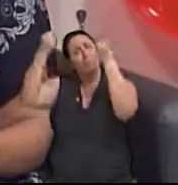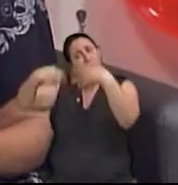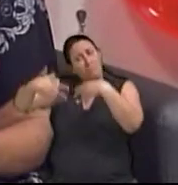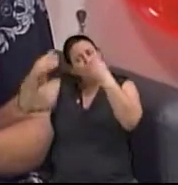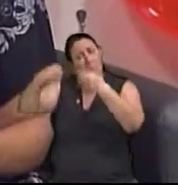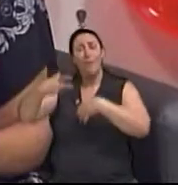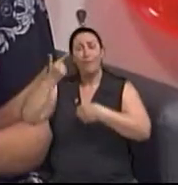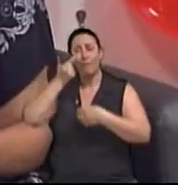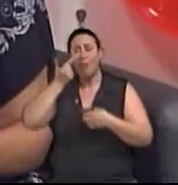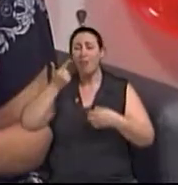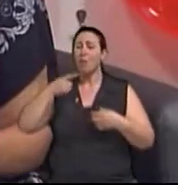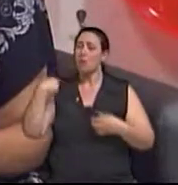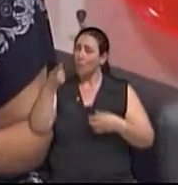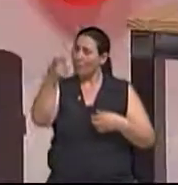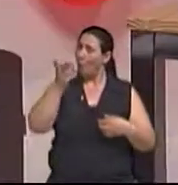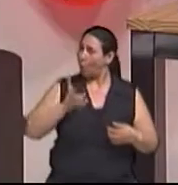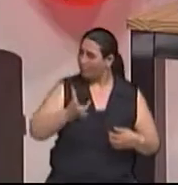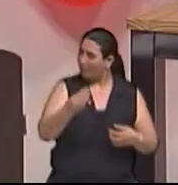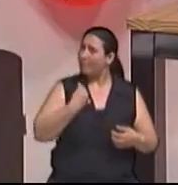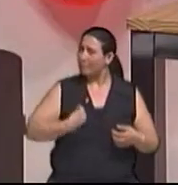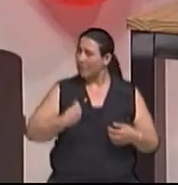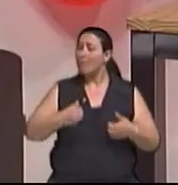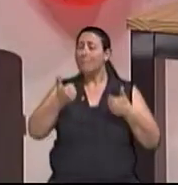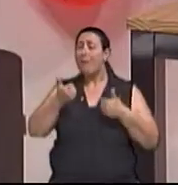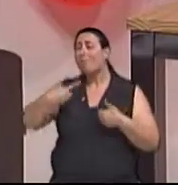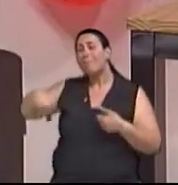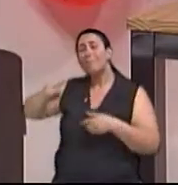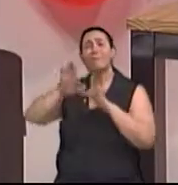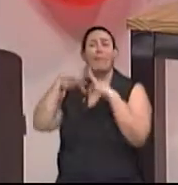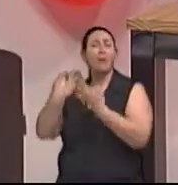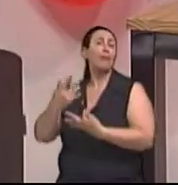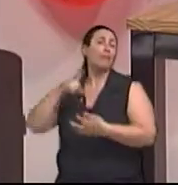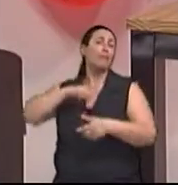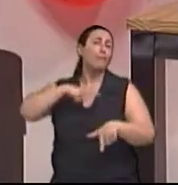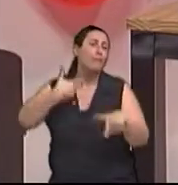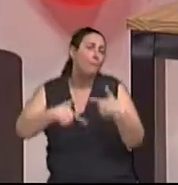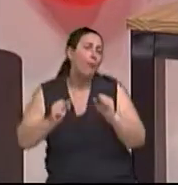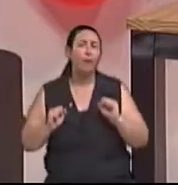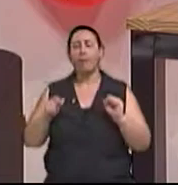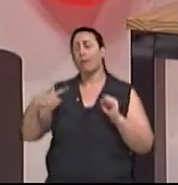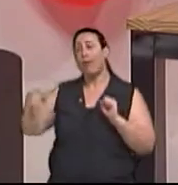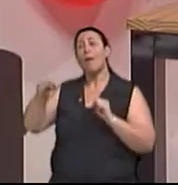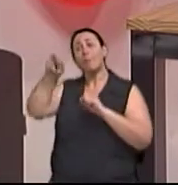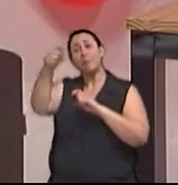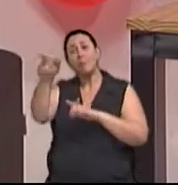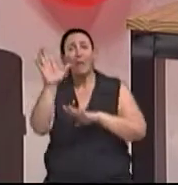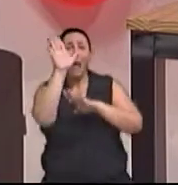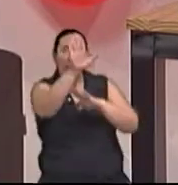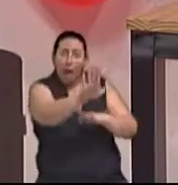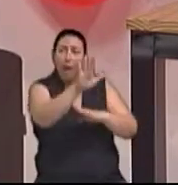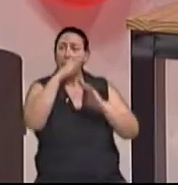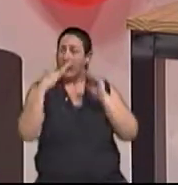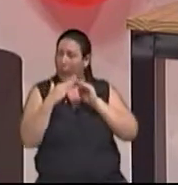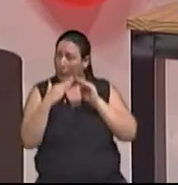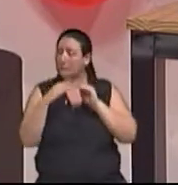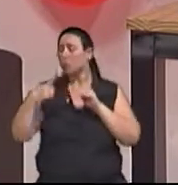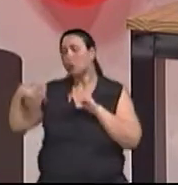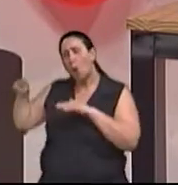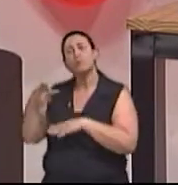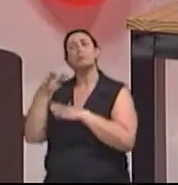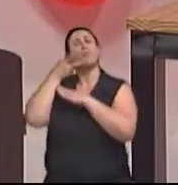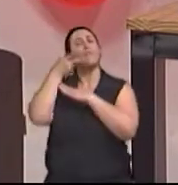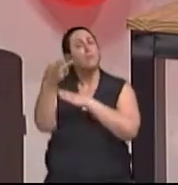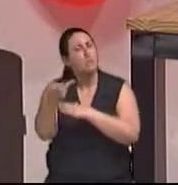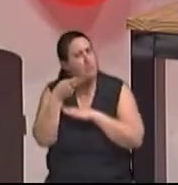haver uma continuidade que ele vai estar junto dos seus que vai haver a visita é muito importante a visita Ah sim carinho